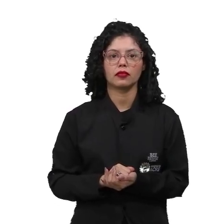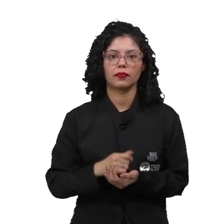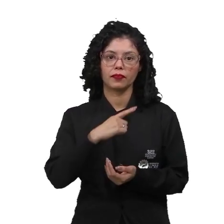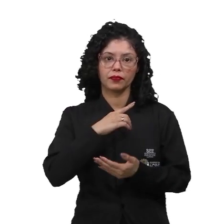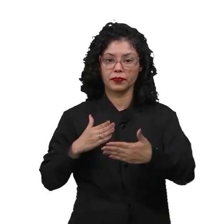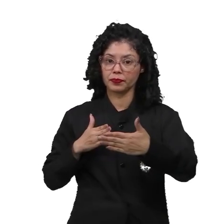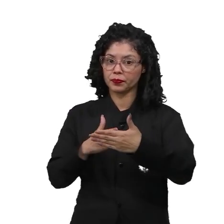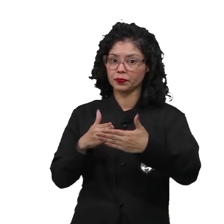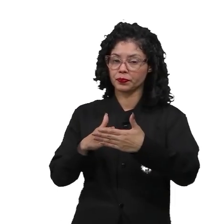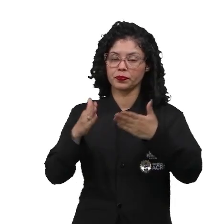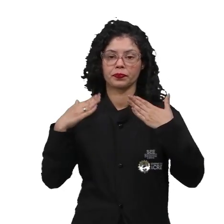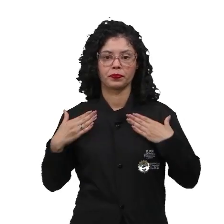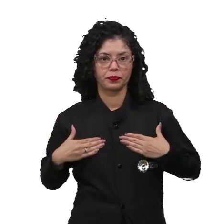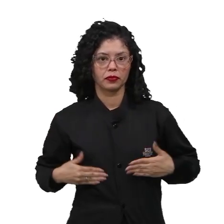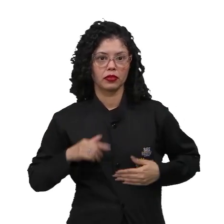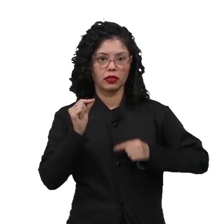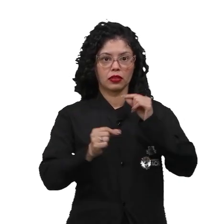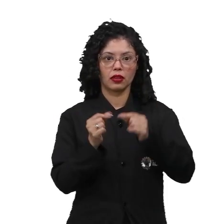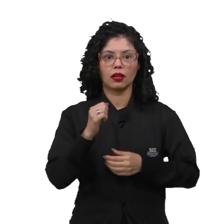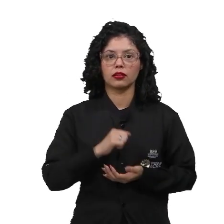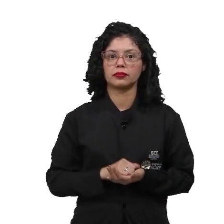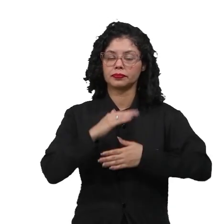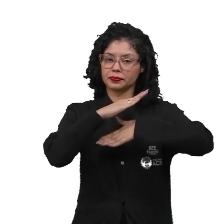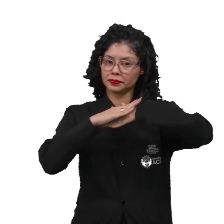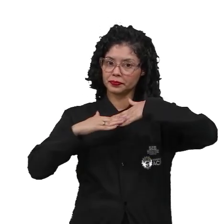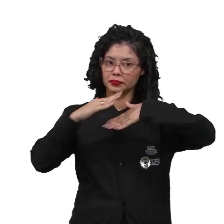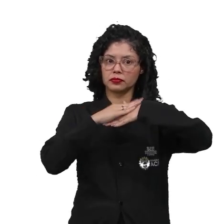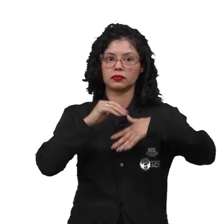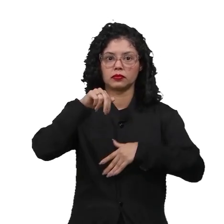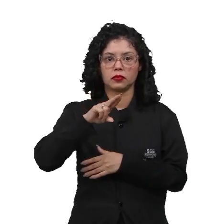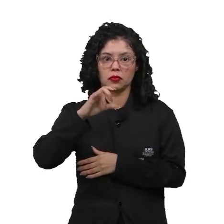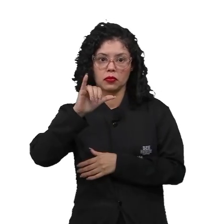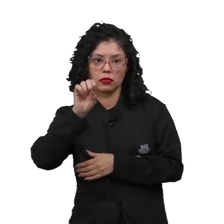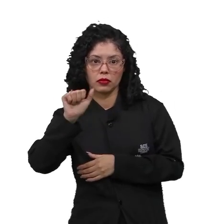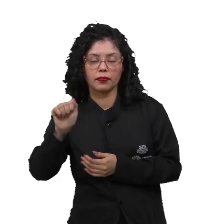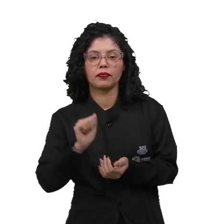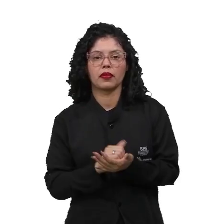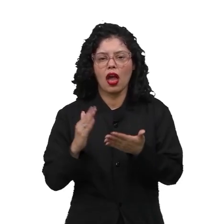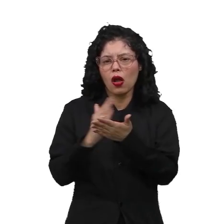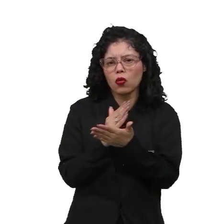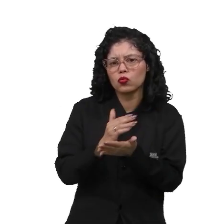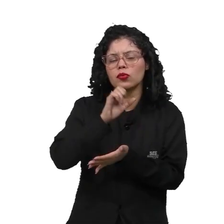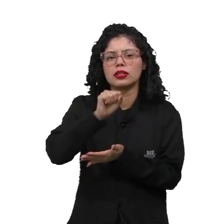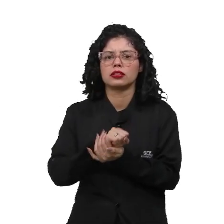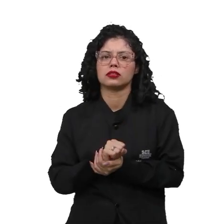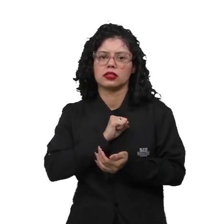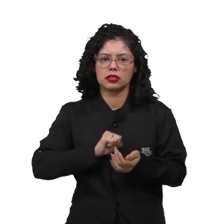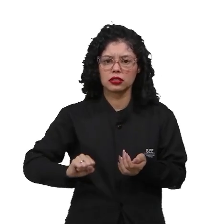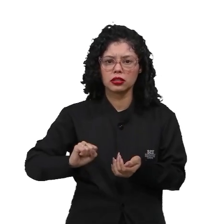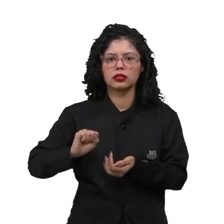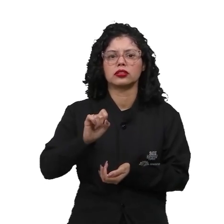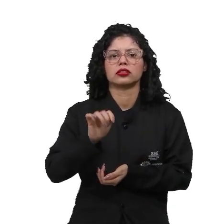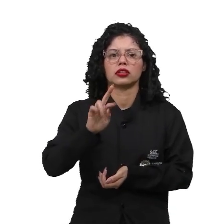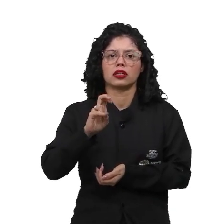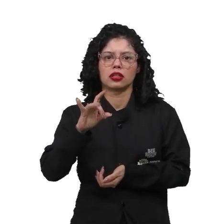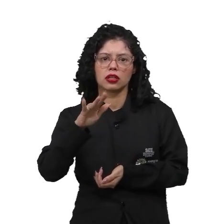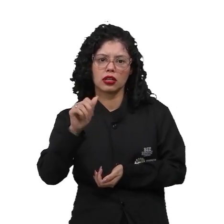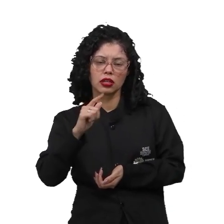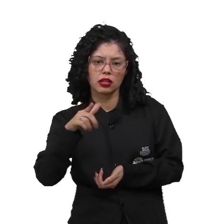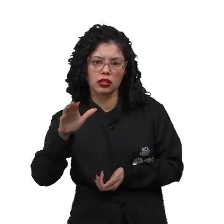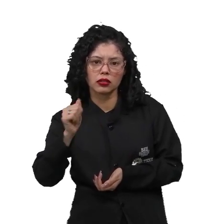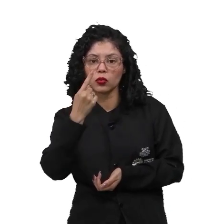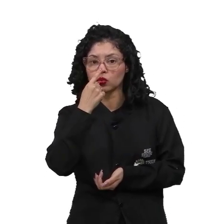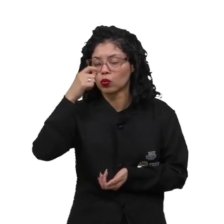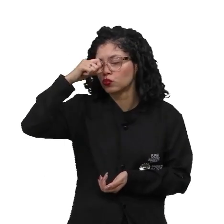tem a barreira física, que seria o quê, gente? A nossa pele, a mucosa, as nossas secreções, né? Por exemplo, a secreção